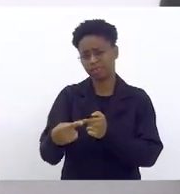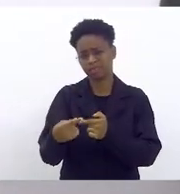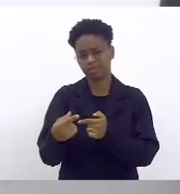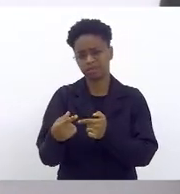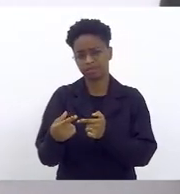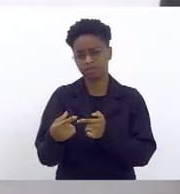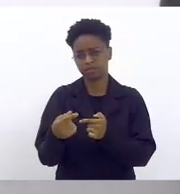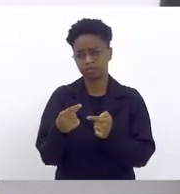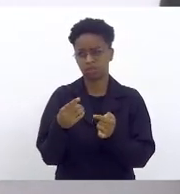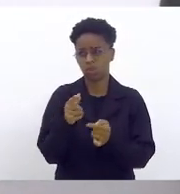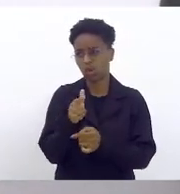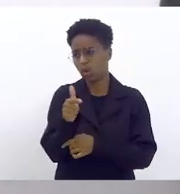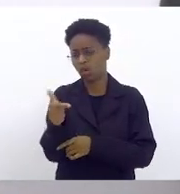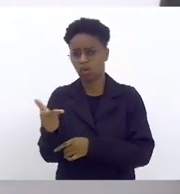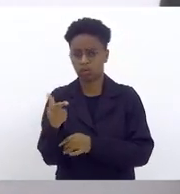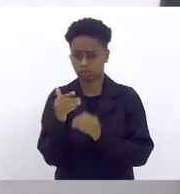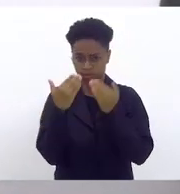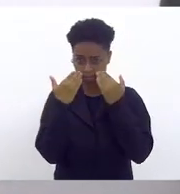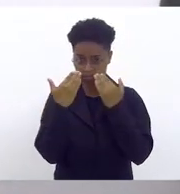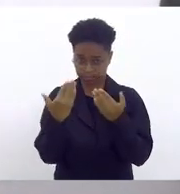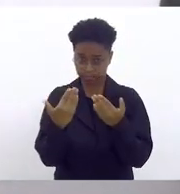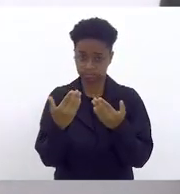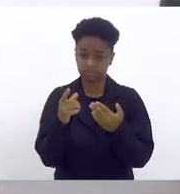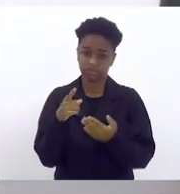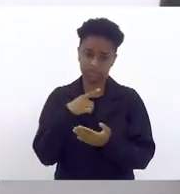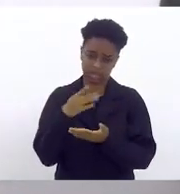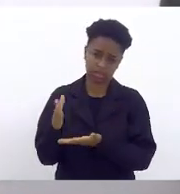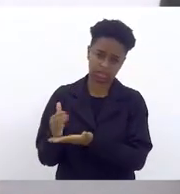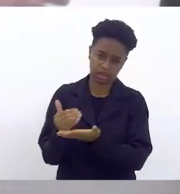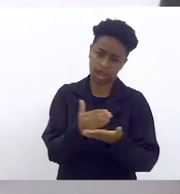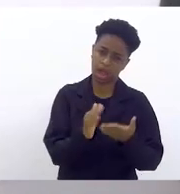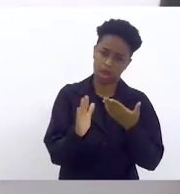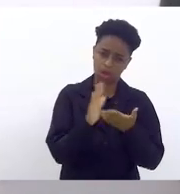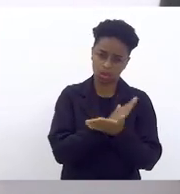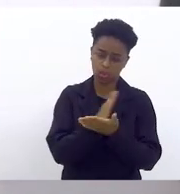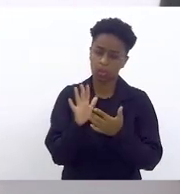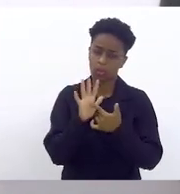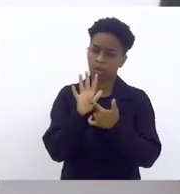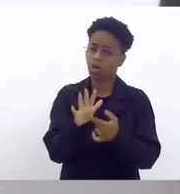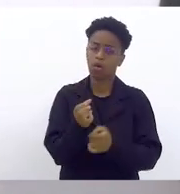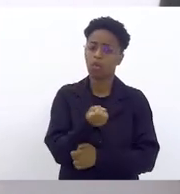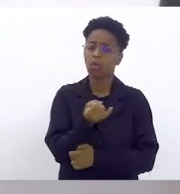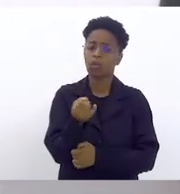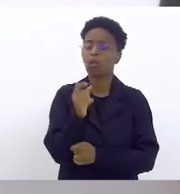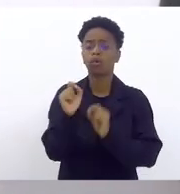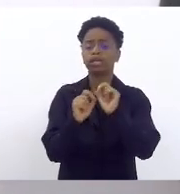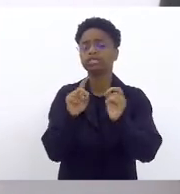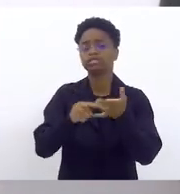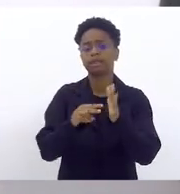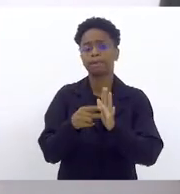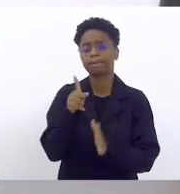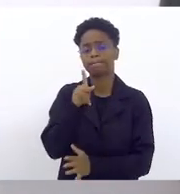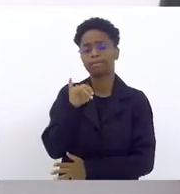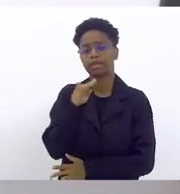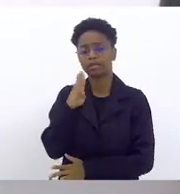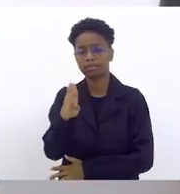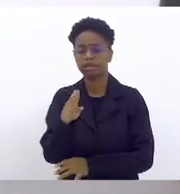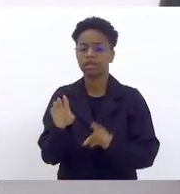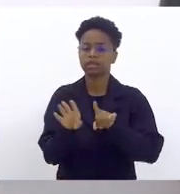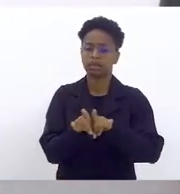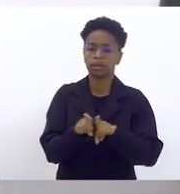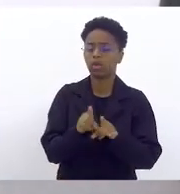outra apresentação aí a gente tem alguns dados de conta que isso representa de PIB quanto é que representa de